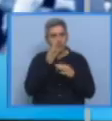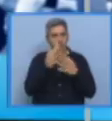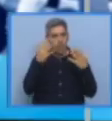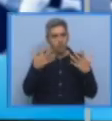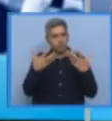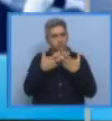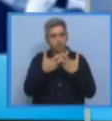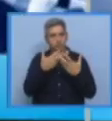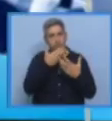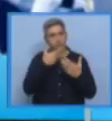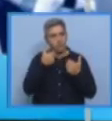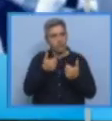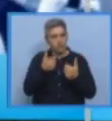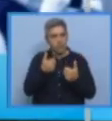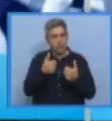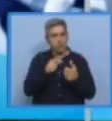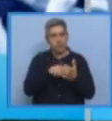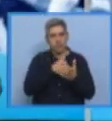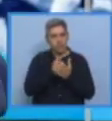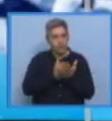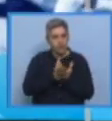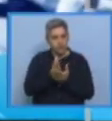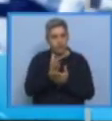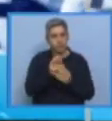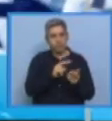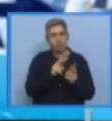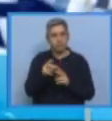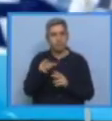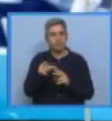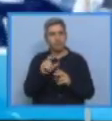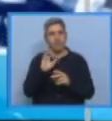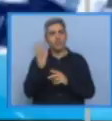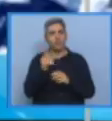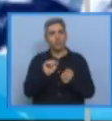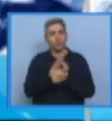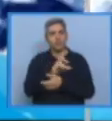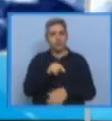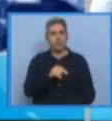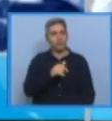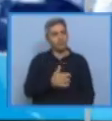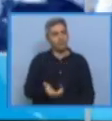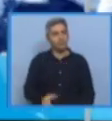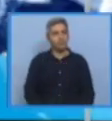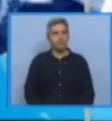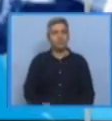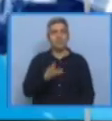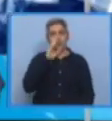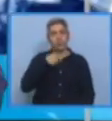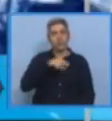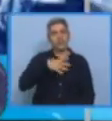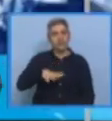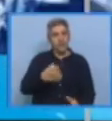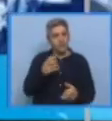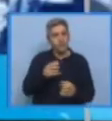convivência e numa harmonia constante, traduz isso para o ambiente jornalístico. De facto, se nós